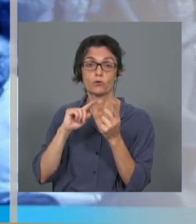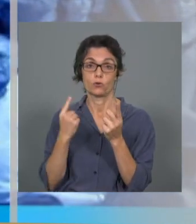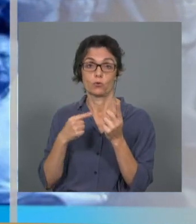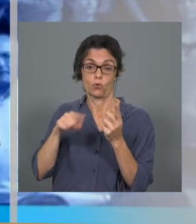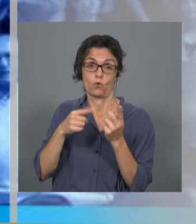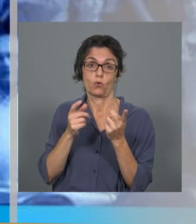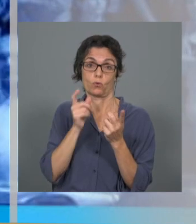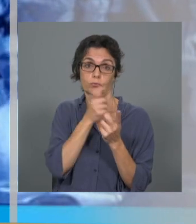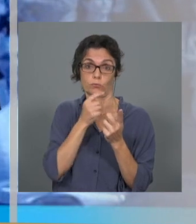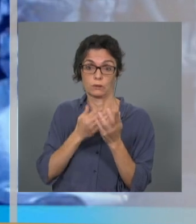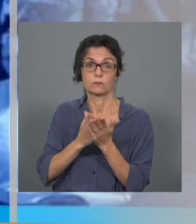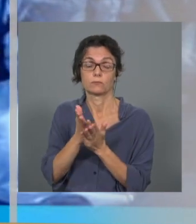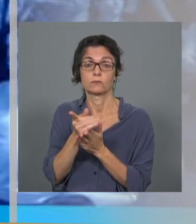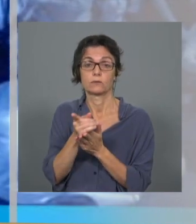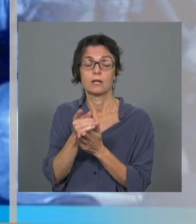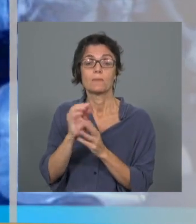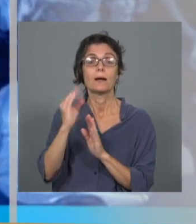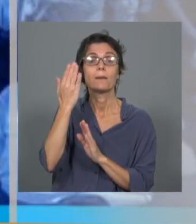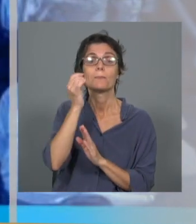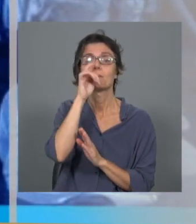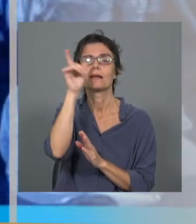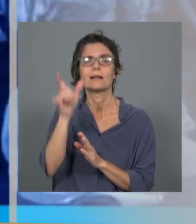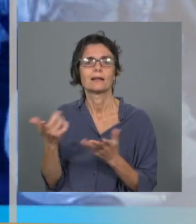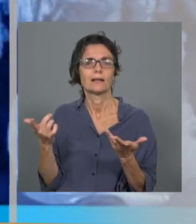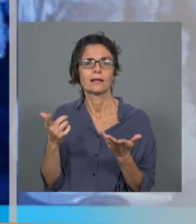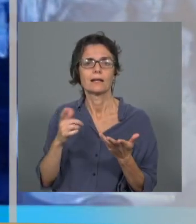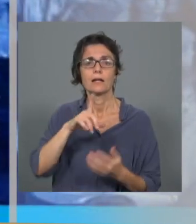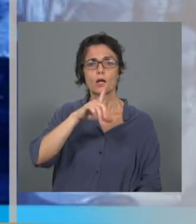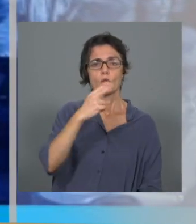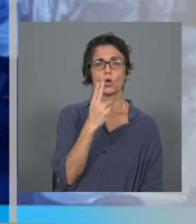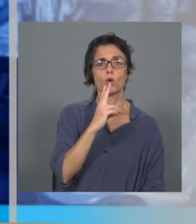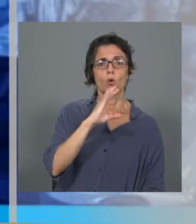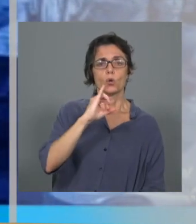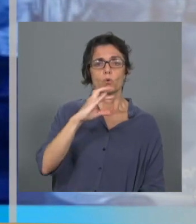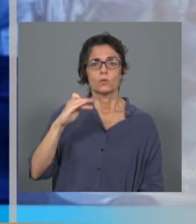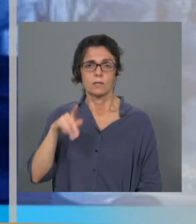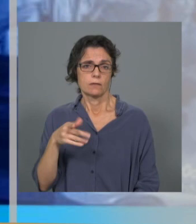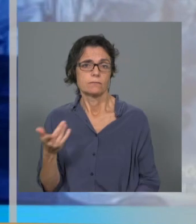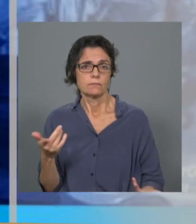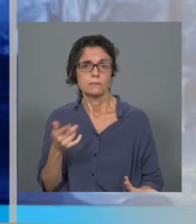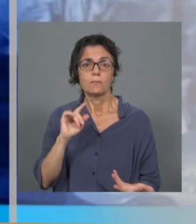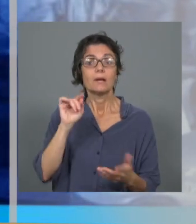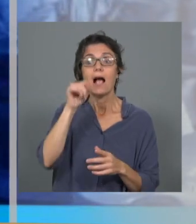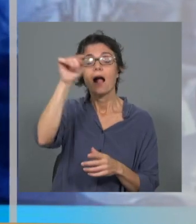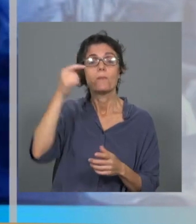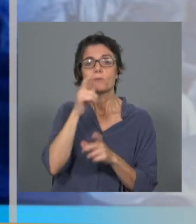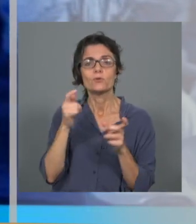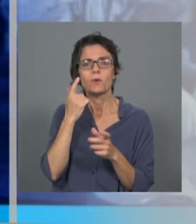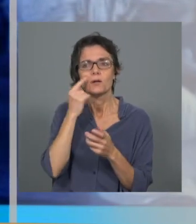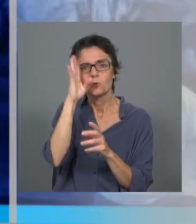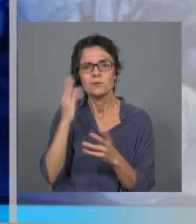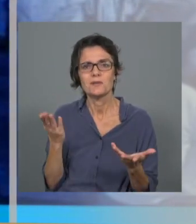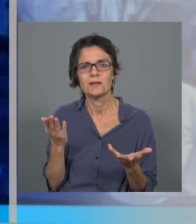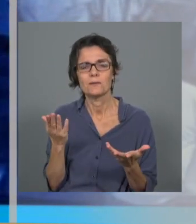e isso foi a Lúcia a primeira a fazer. Portanto, há muitas pessoas que não conhecem esses factos. A vivência da